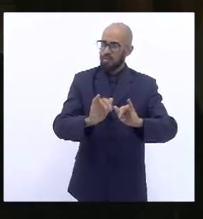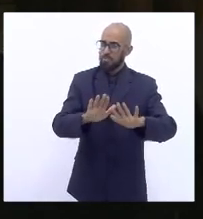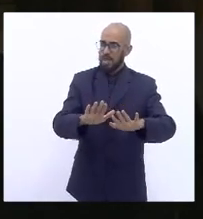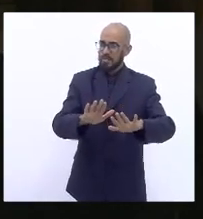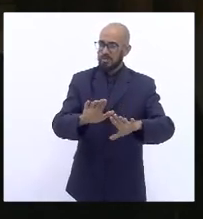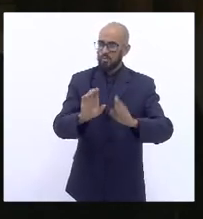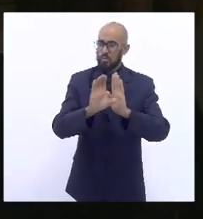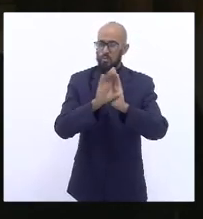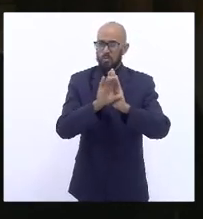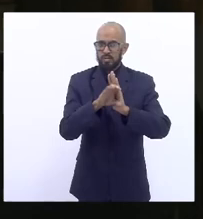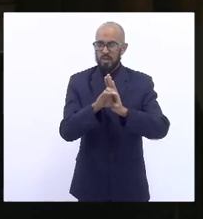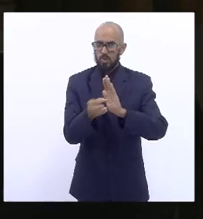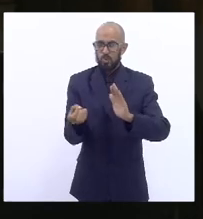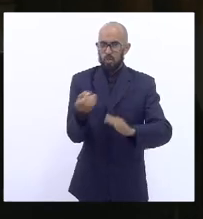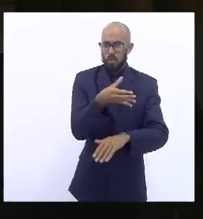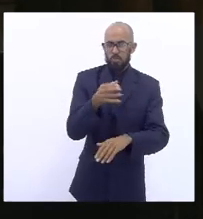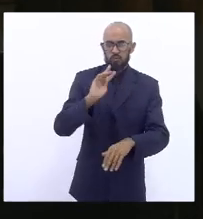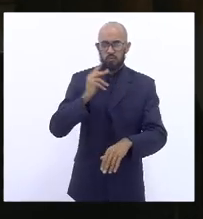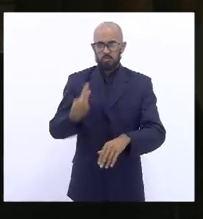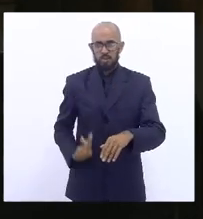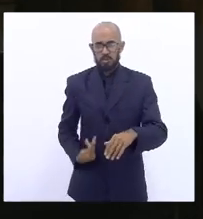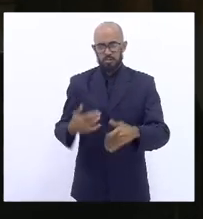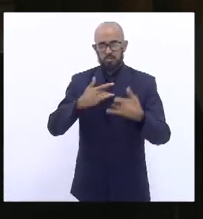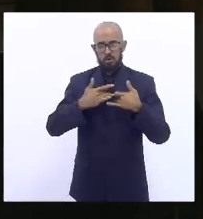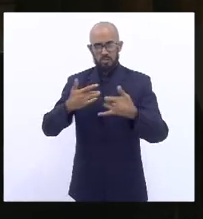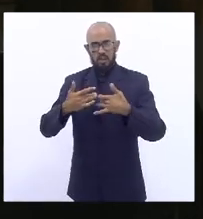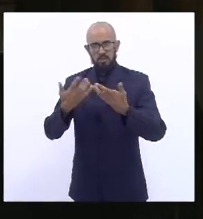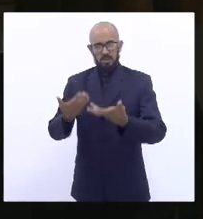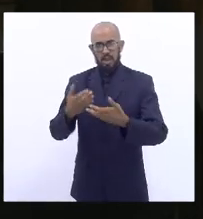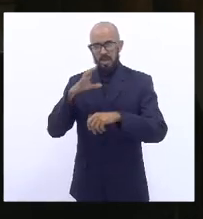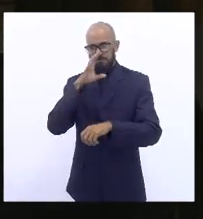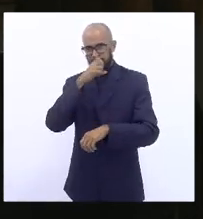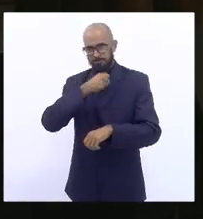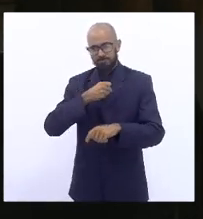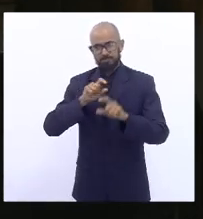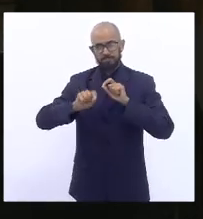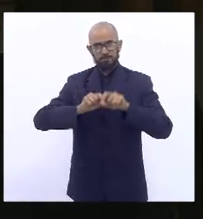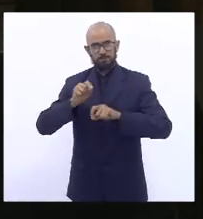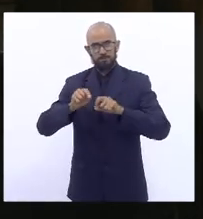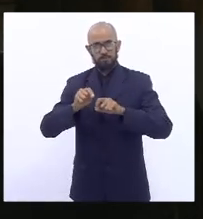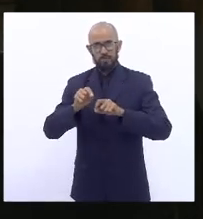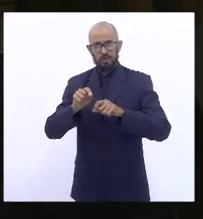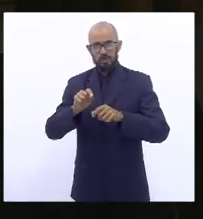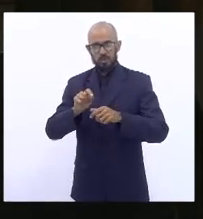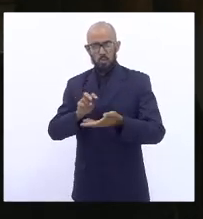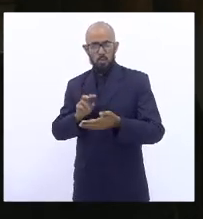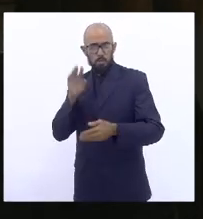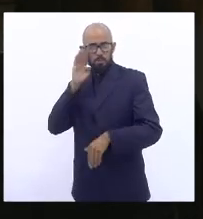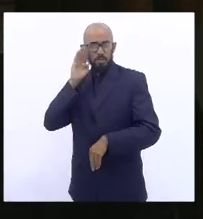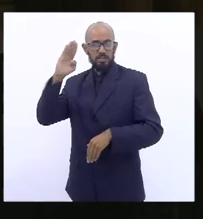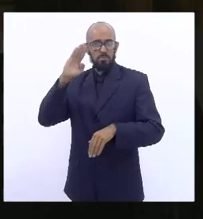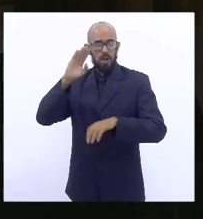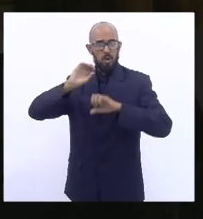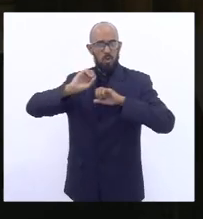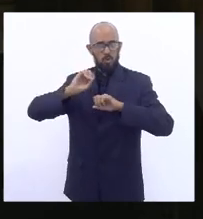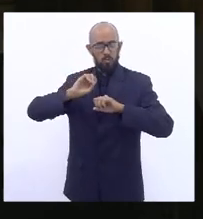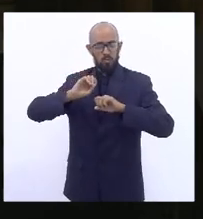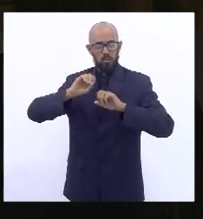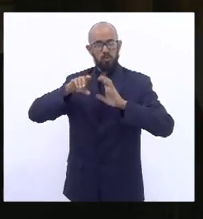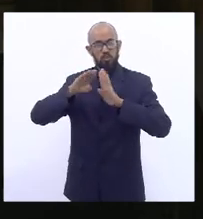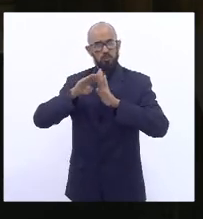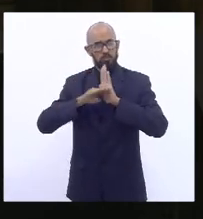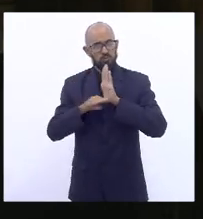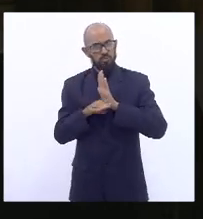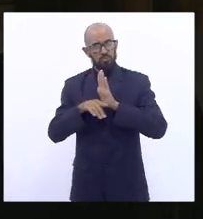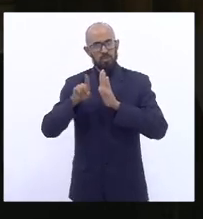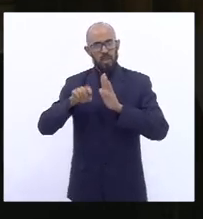esse conceito de humanismo solidário quer reforçar é que o centro do processo não é a informação, mas o ser